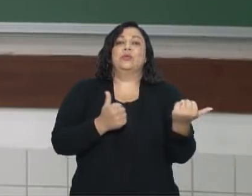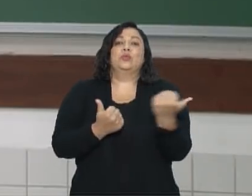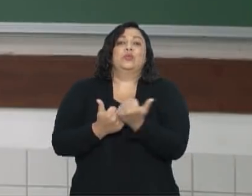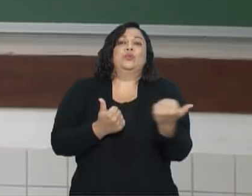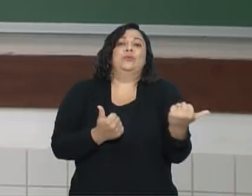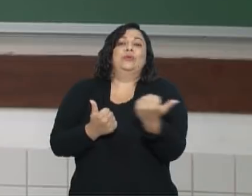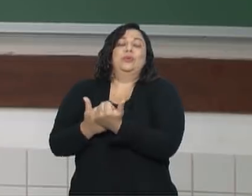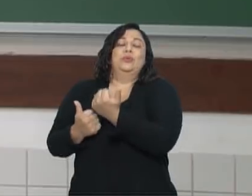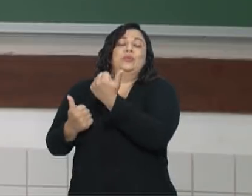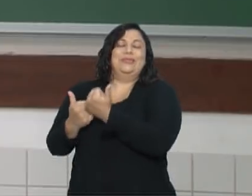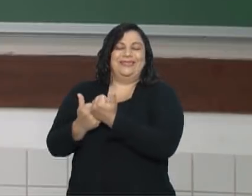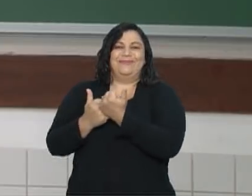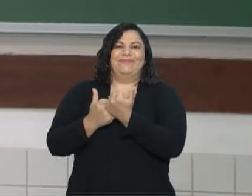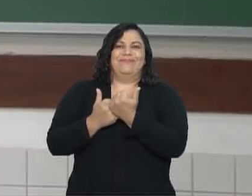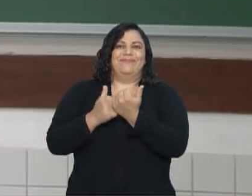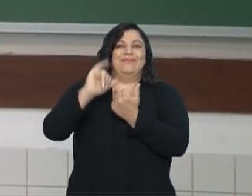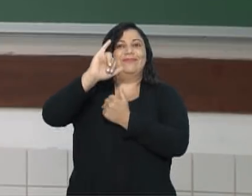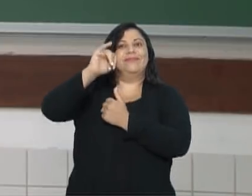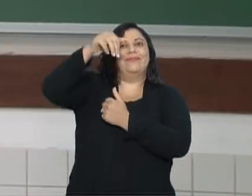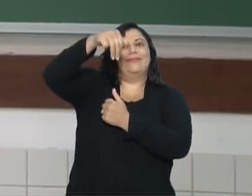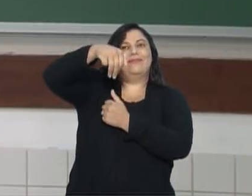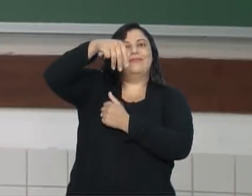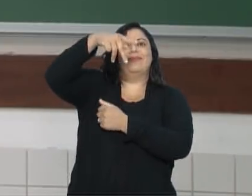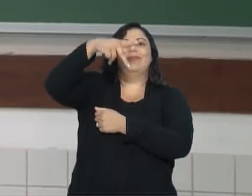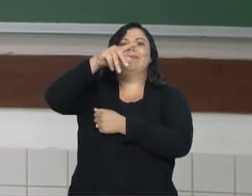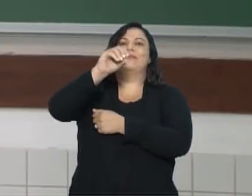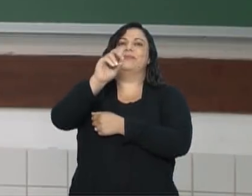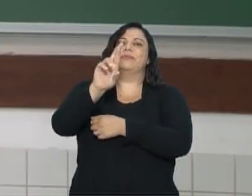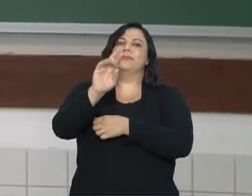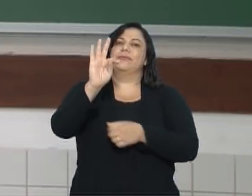favor, guarda isso. Guarda essa informação.